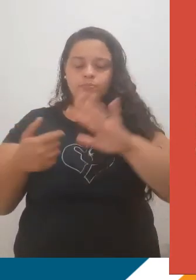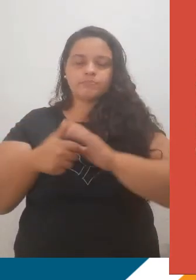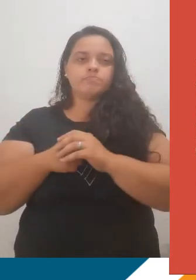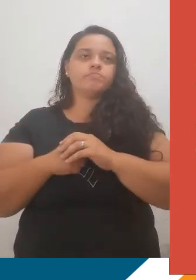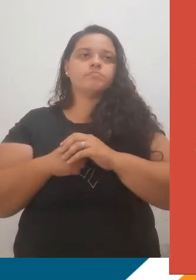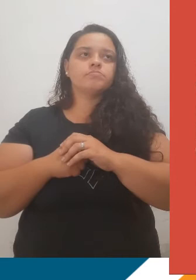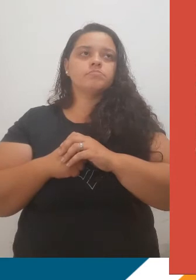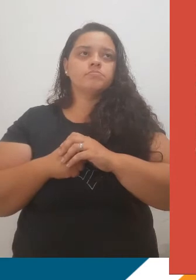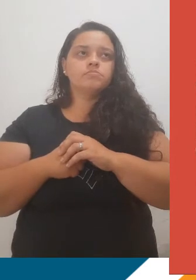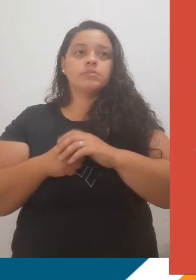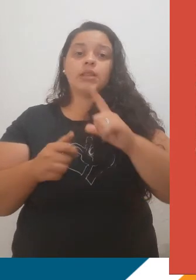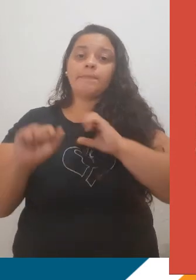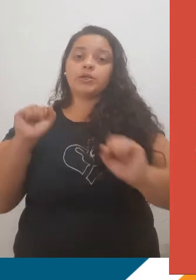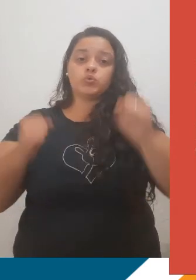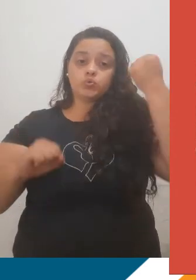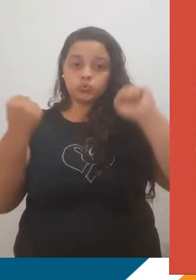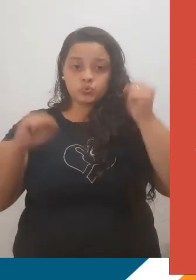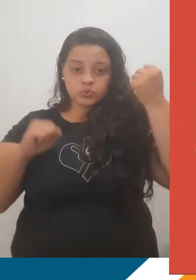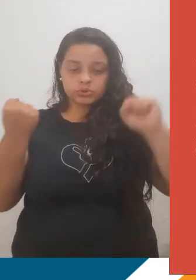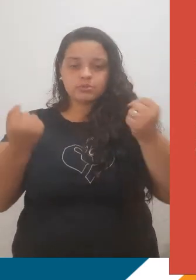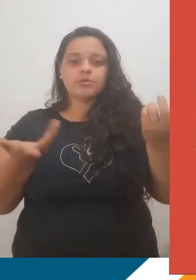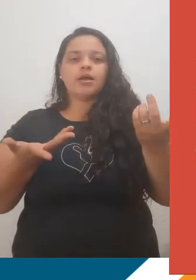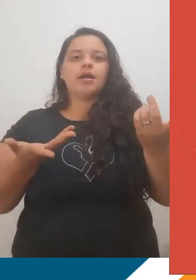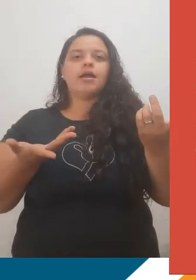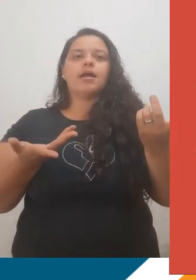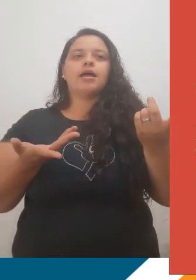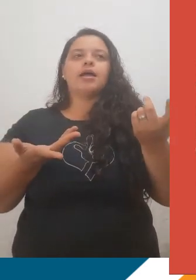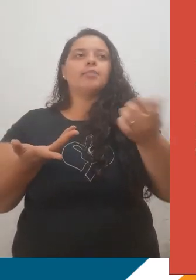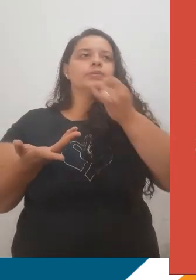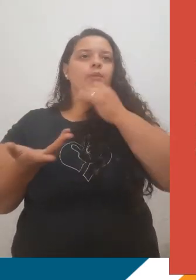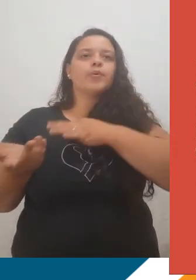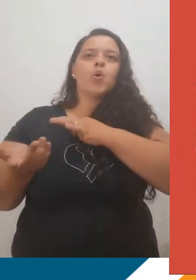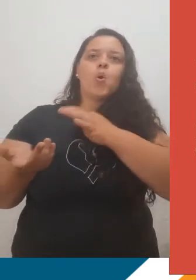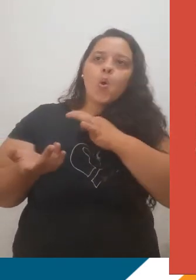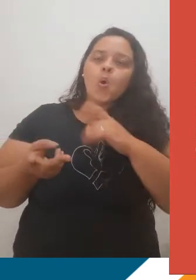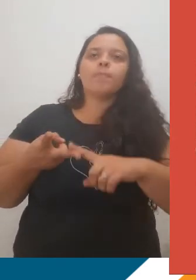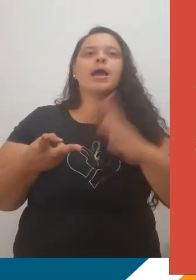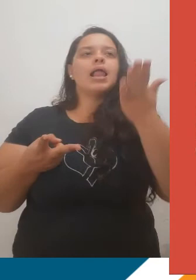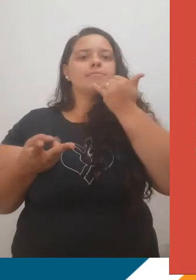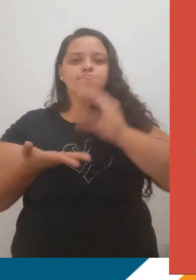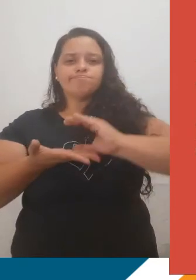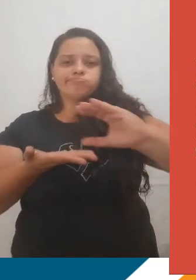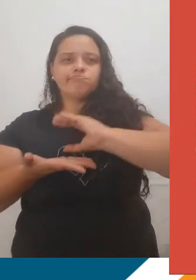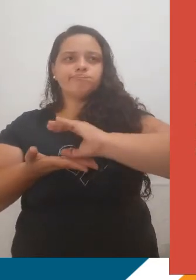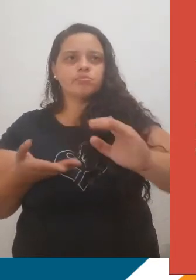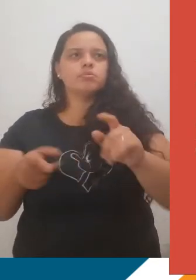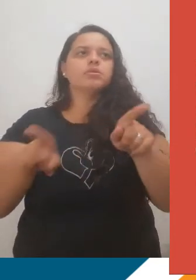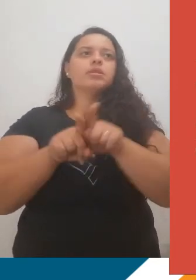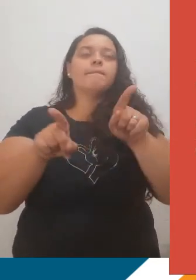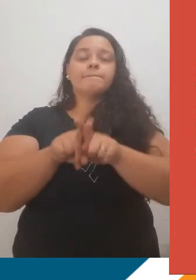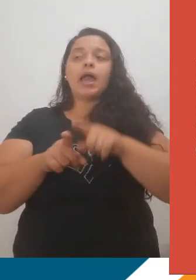nacionais em indústrias de bens de consumo não duráveis, roupas, alimentos, e o investimento do